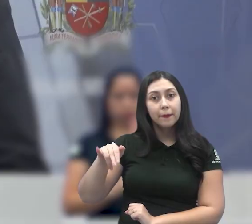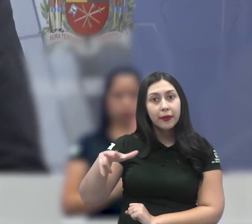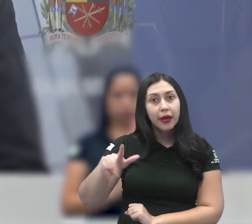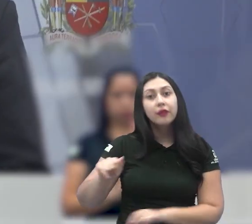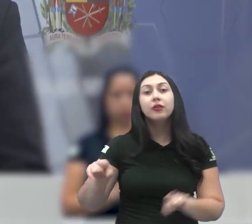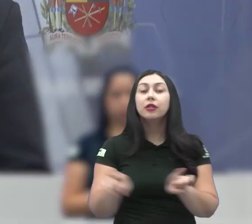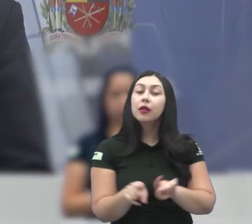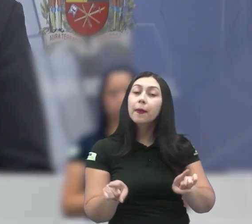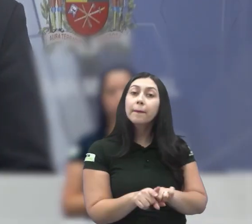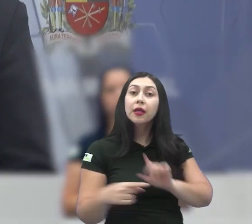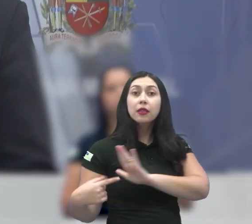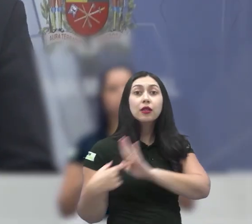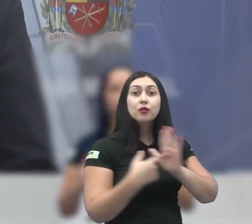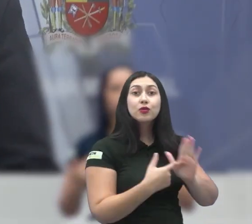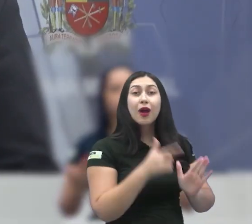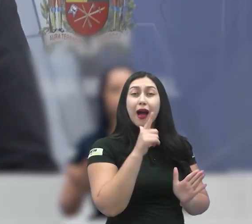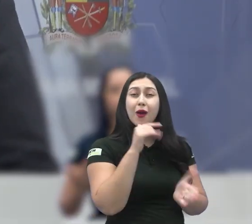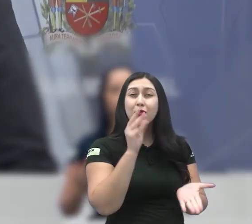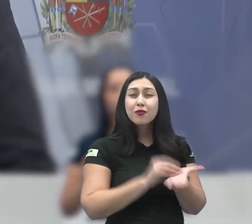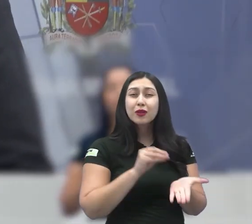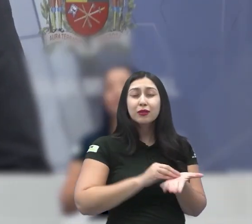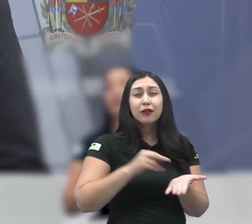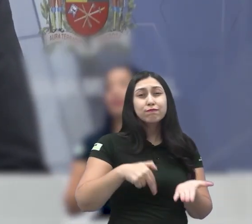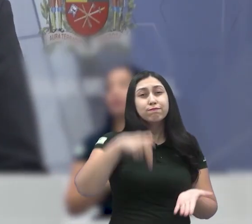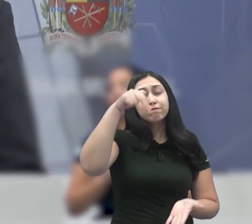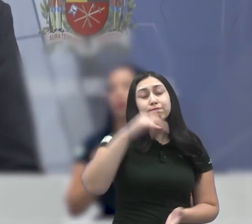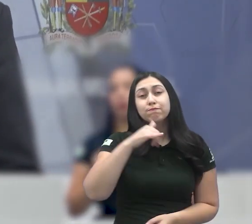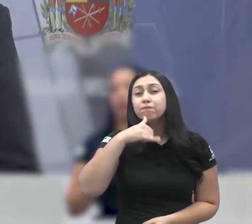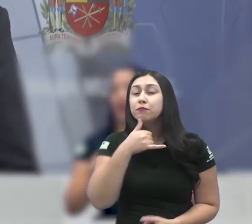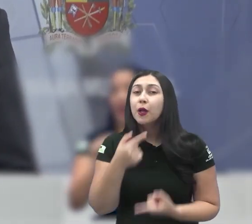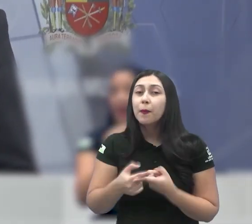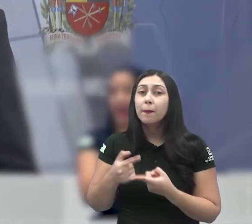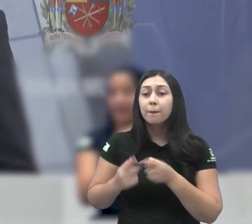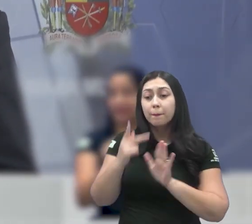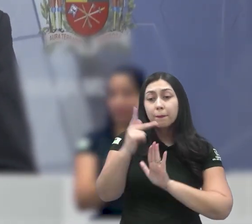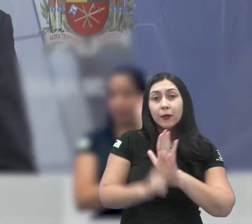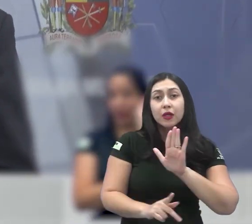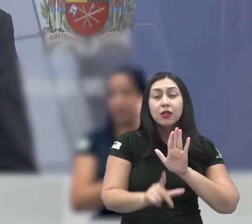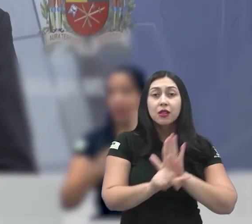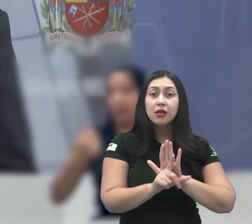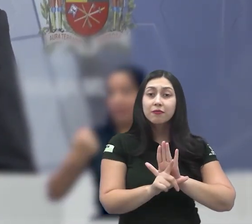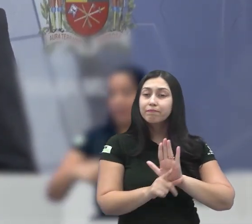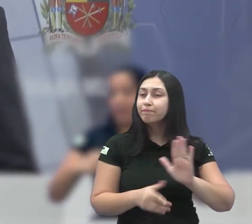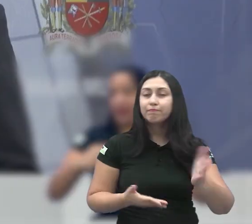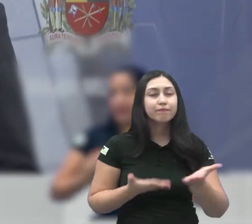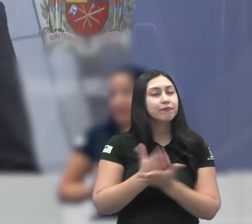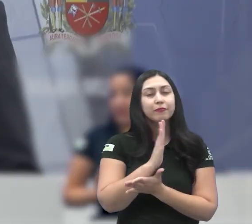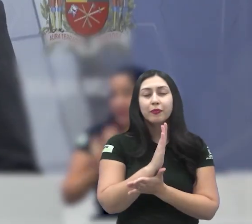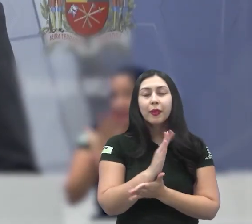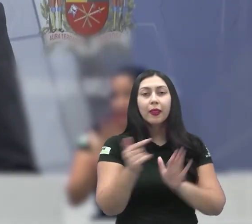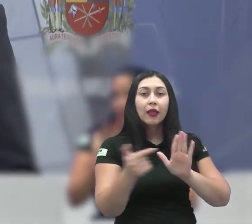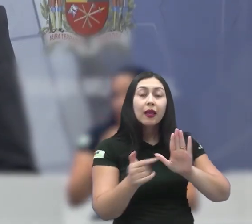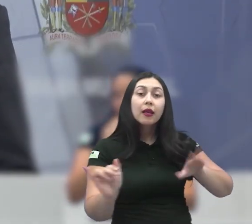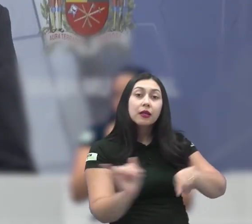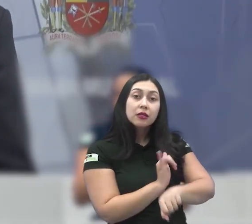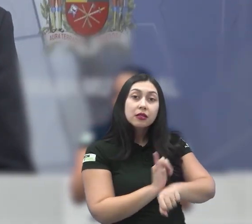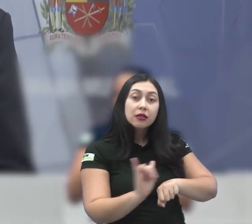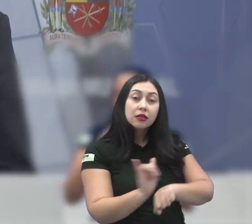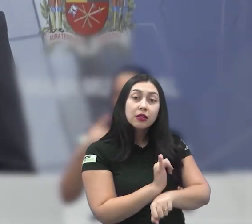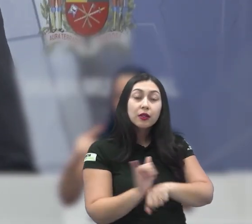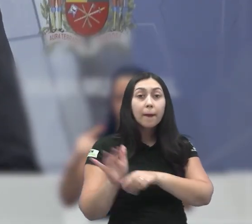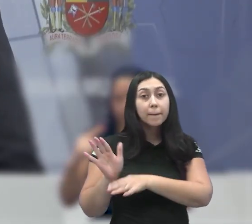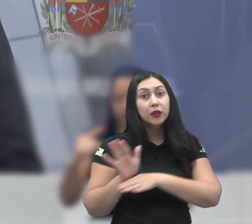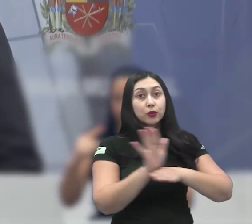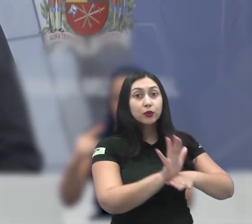Paiva. Chagas também mencionou denúncias de falta de água na Zona Norte e lamentou a rejeição de um projeto da própria autoria